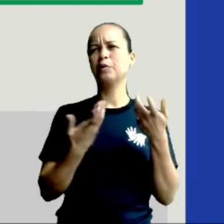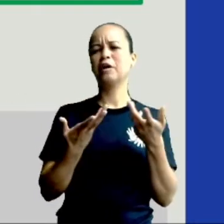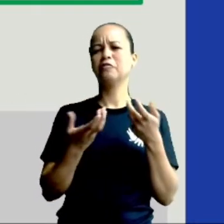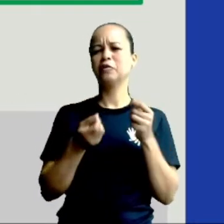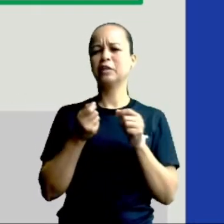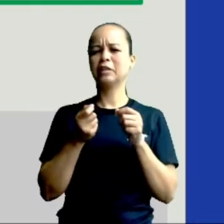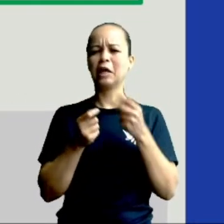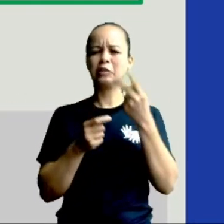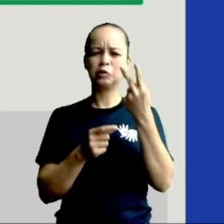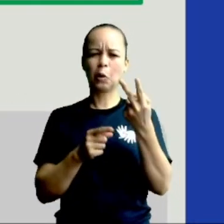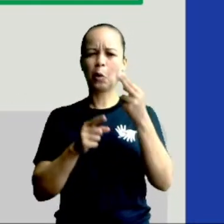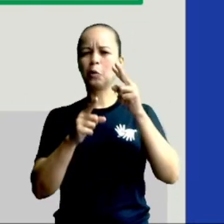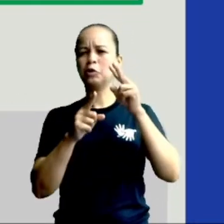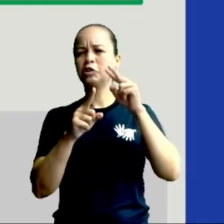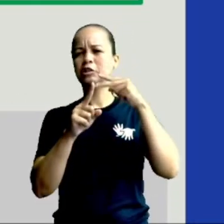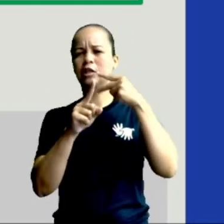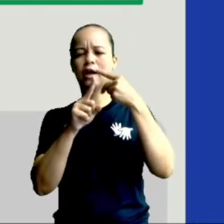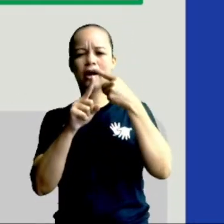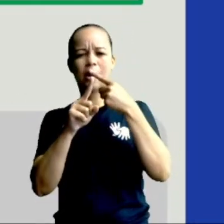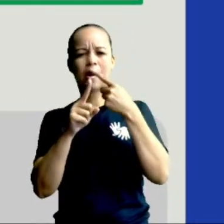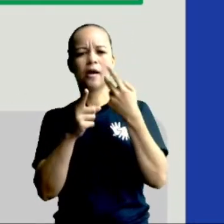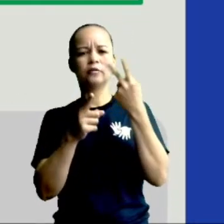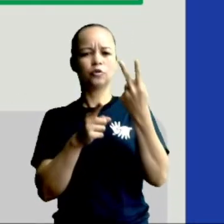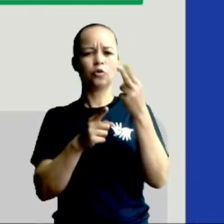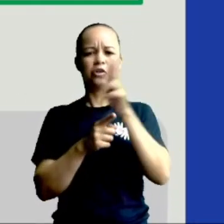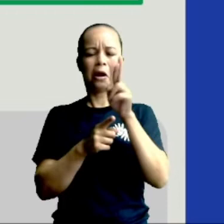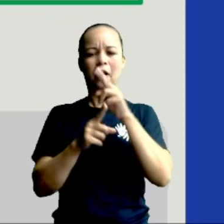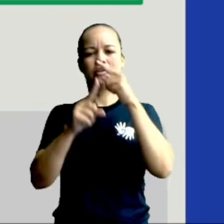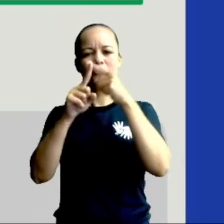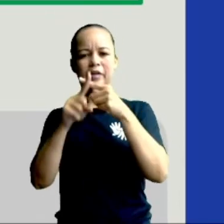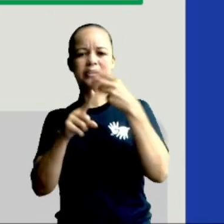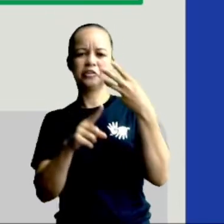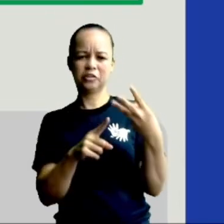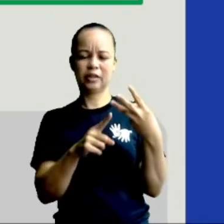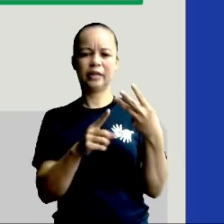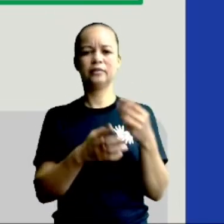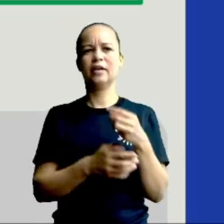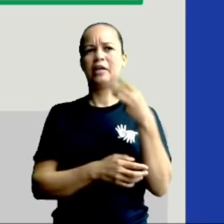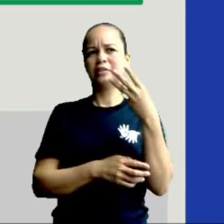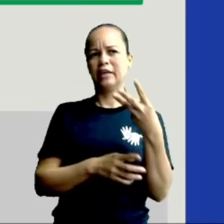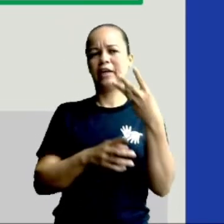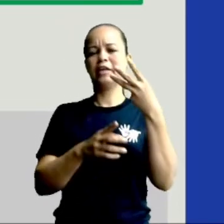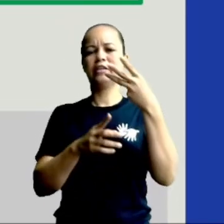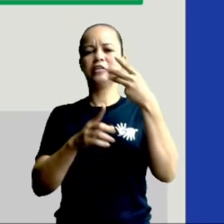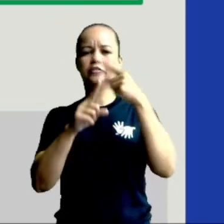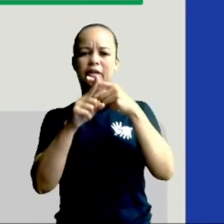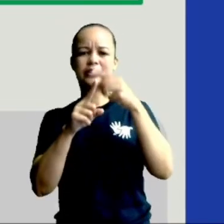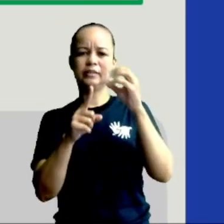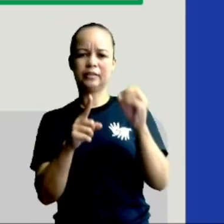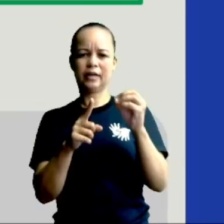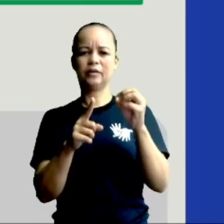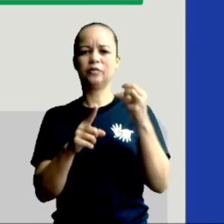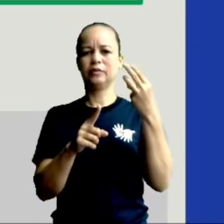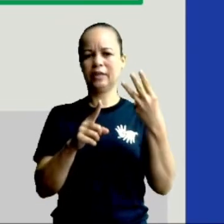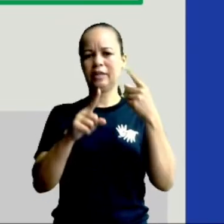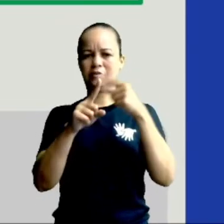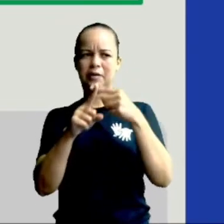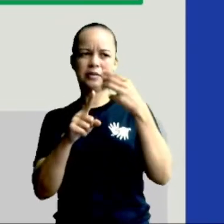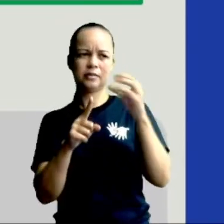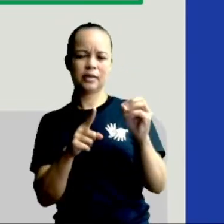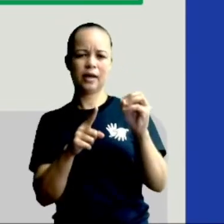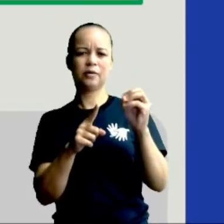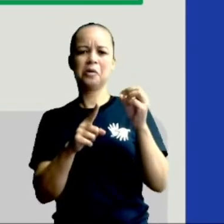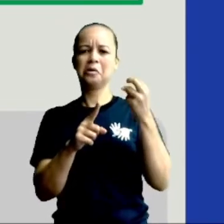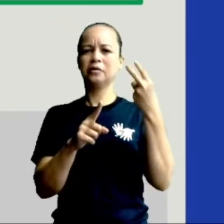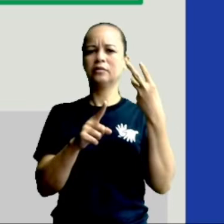calcular R$2 vezes 3. Então, eu vou ter que multiplicar 3 vezes 0, 3 vezes 0